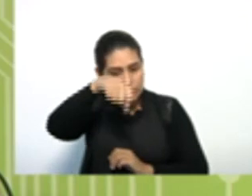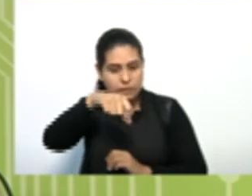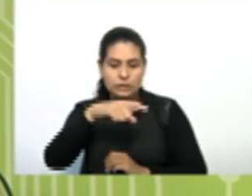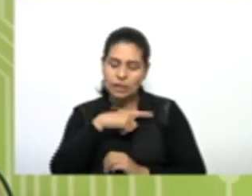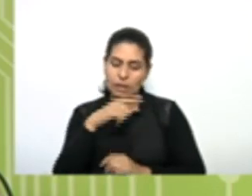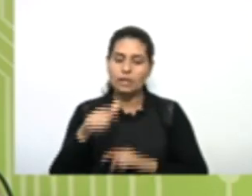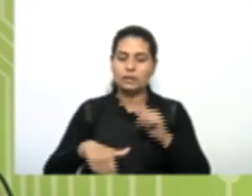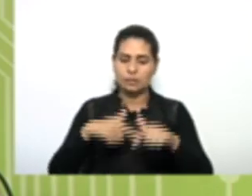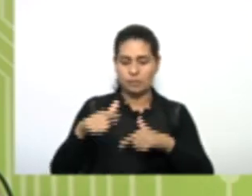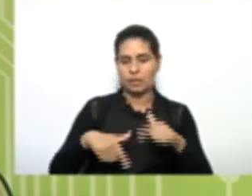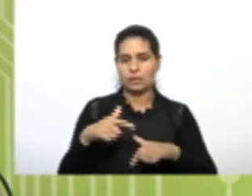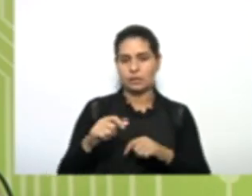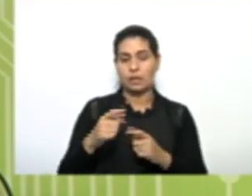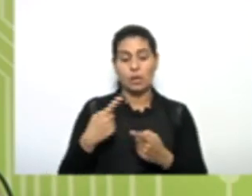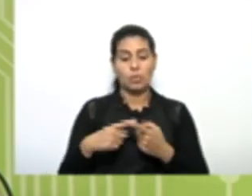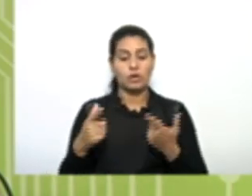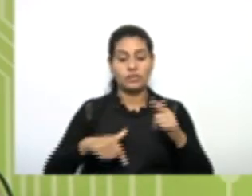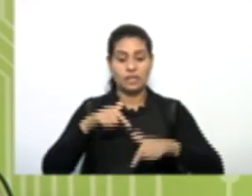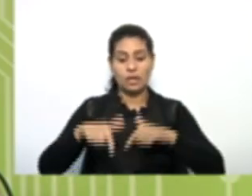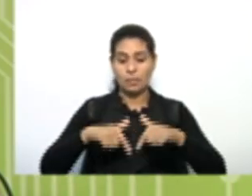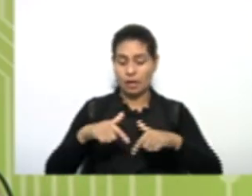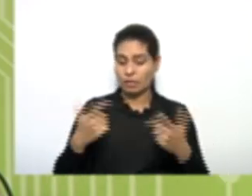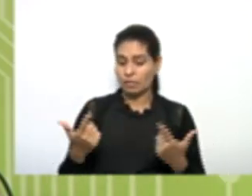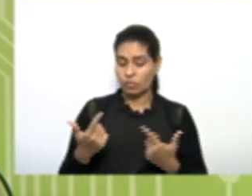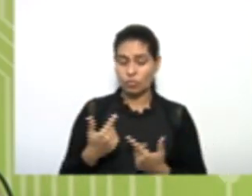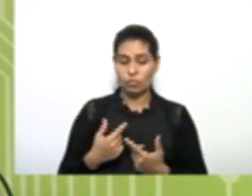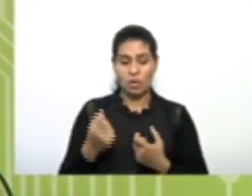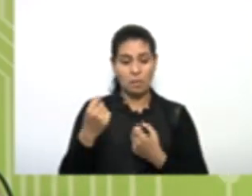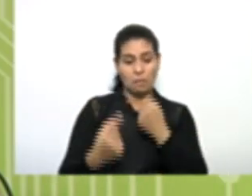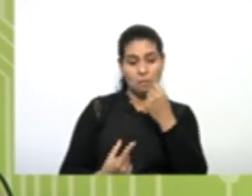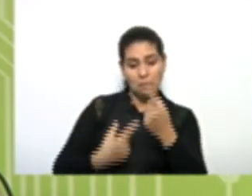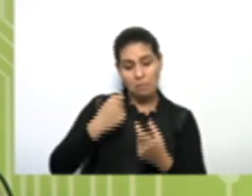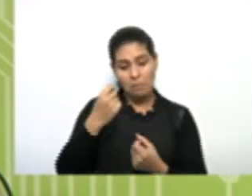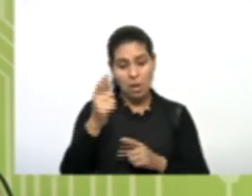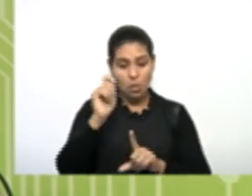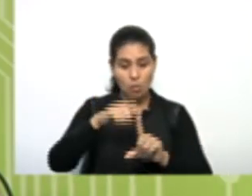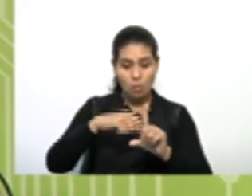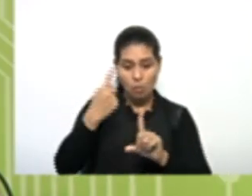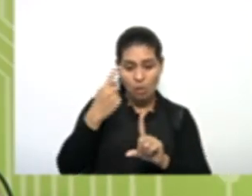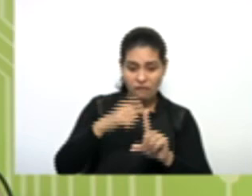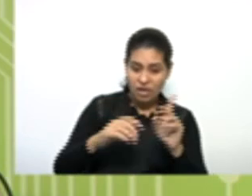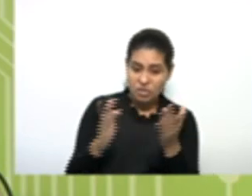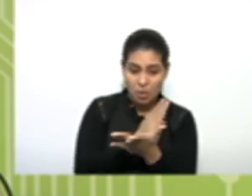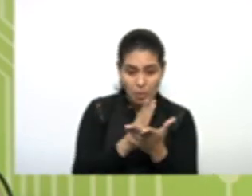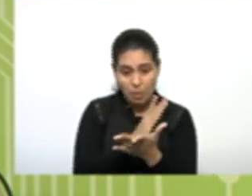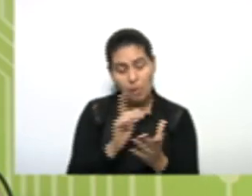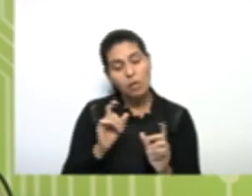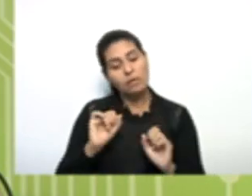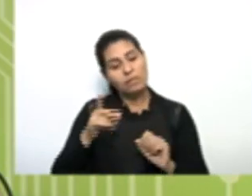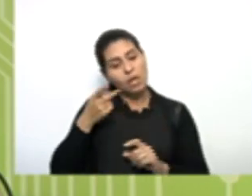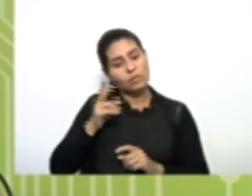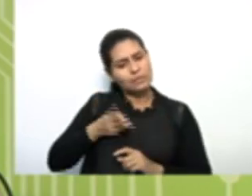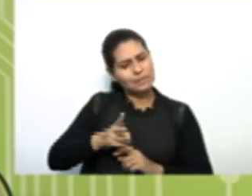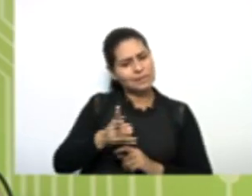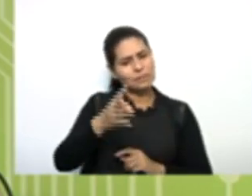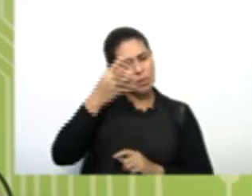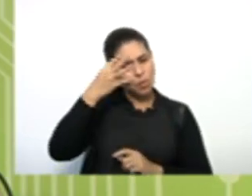empregado, porque você está fazendo um serviço que não é eventual no sentido de que só acontece de vez em quando. Ele é um serviço que está